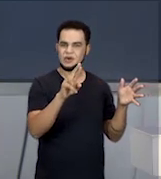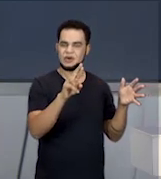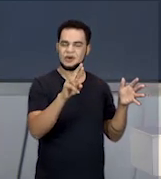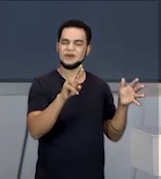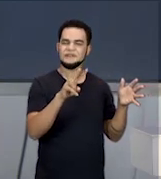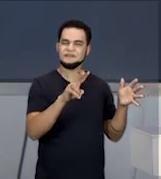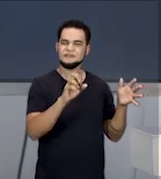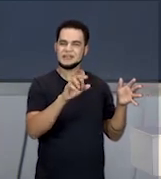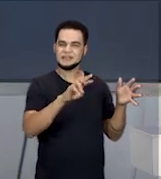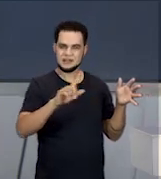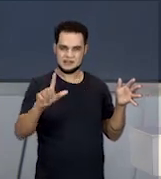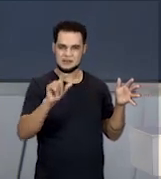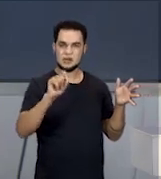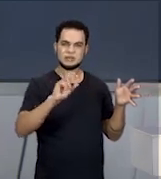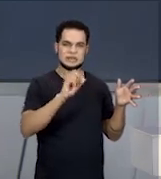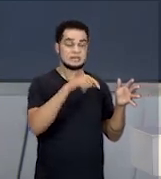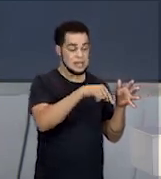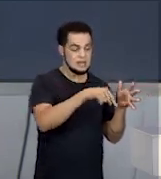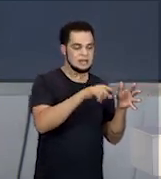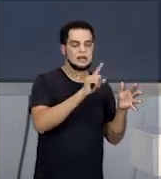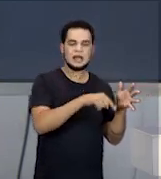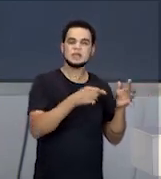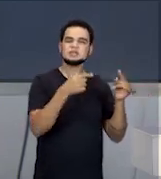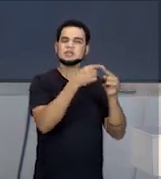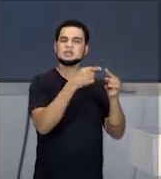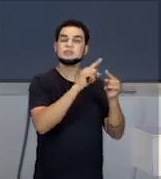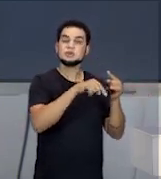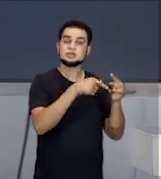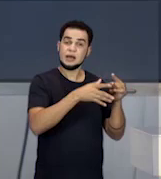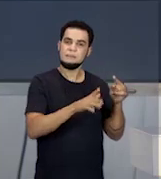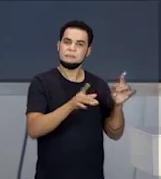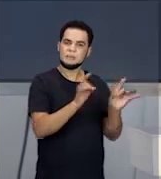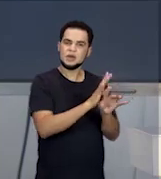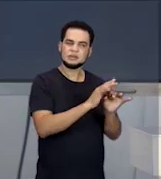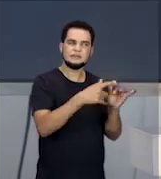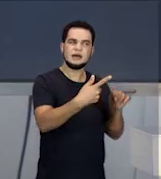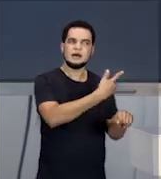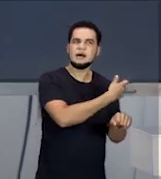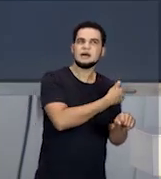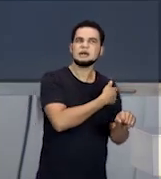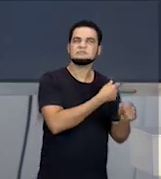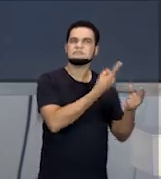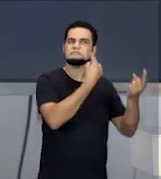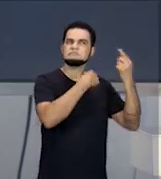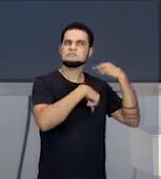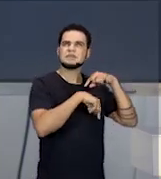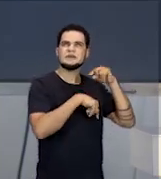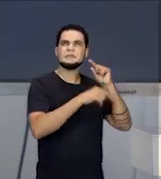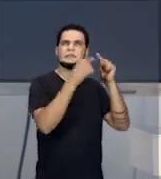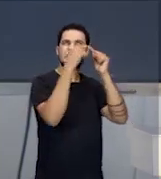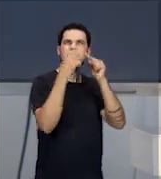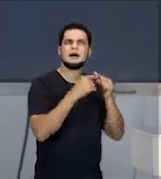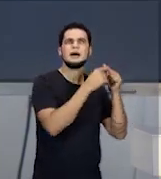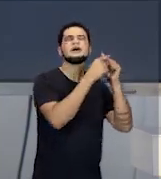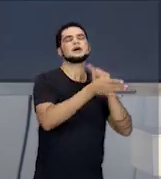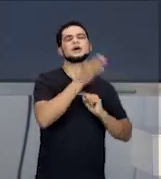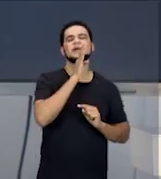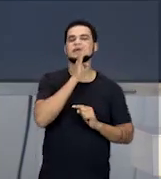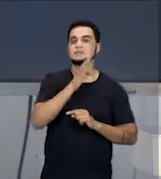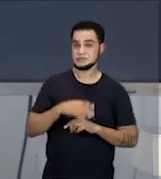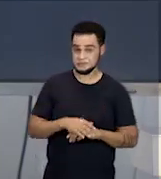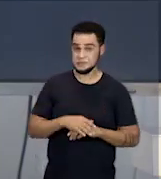ser o caso aí de um adenovírus, de um vírus já conhecido do nosso corpo. Consequentemente, esse